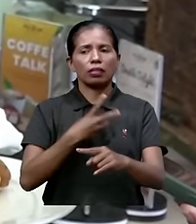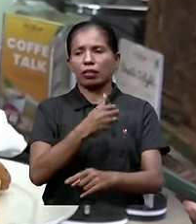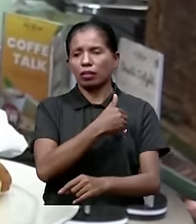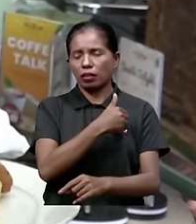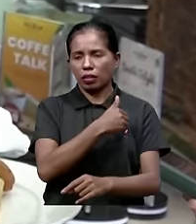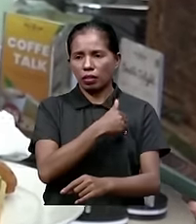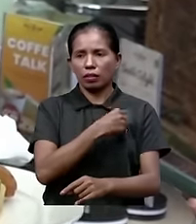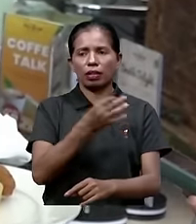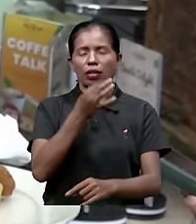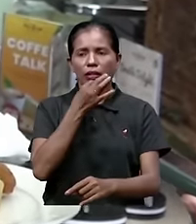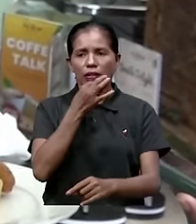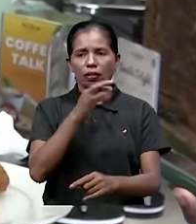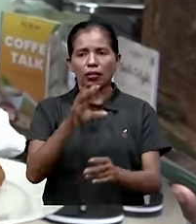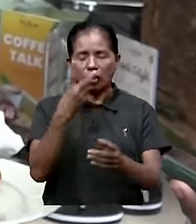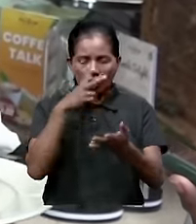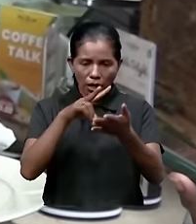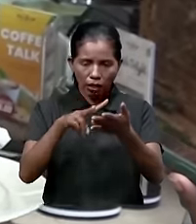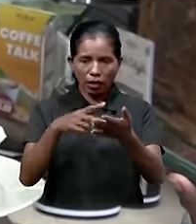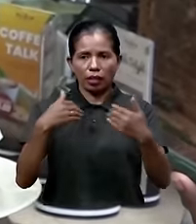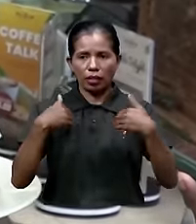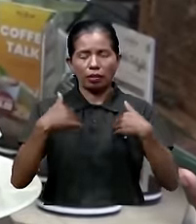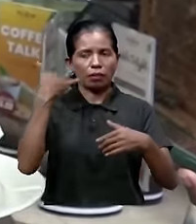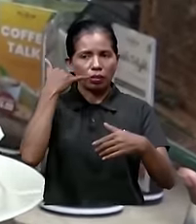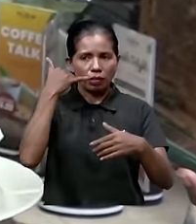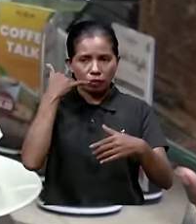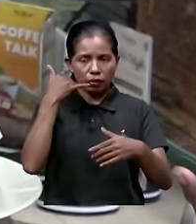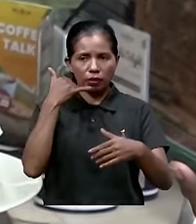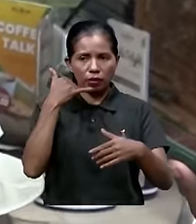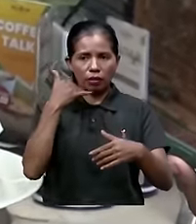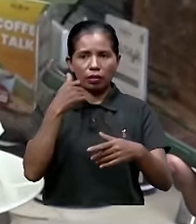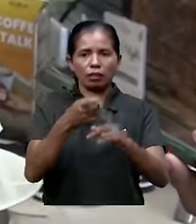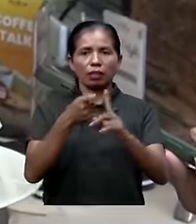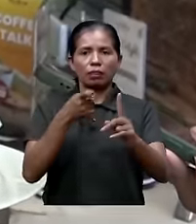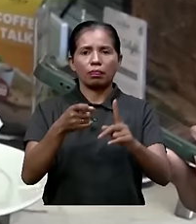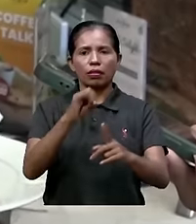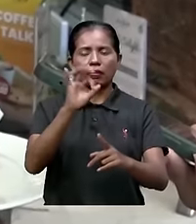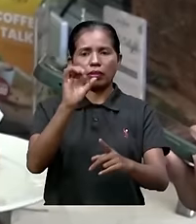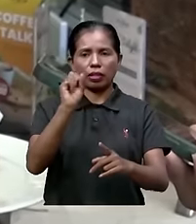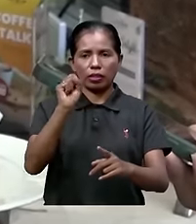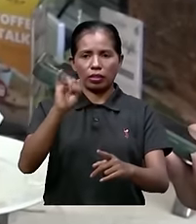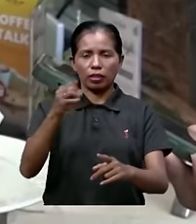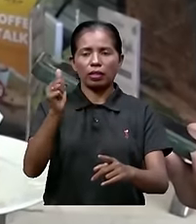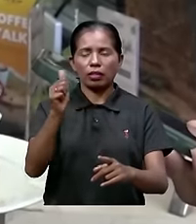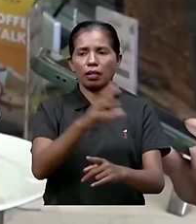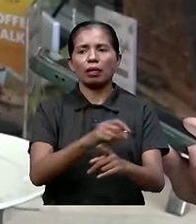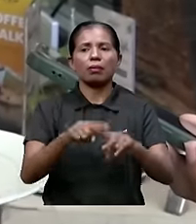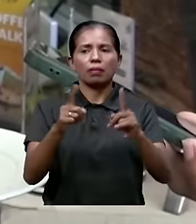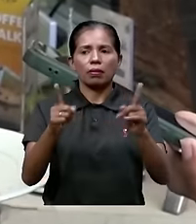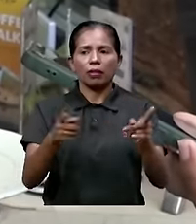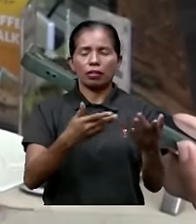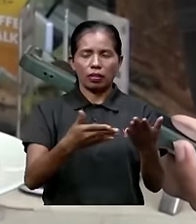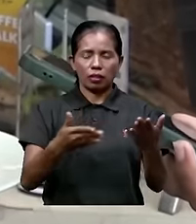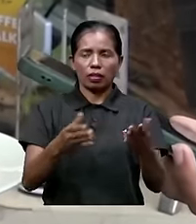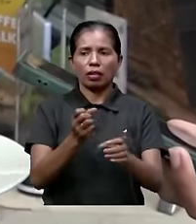a consumo ma kita hetang, ita bele contacto diretamente ba IFESA mesmo, mas be ita ne produto ida nebe